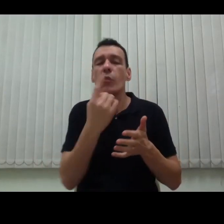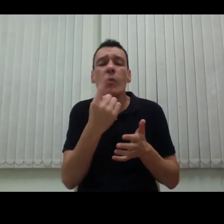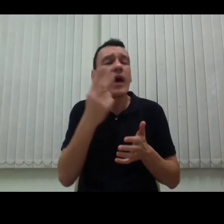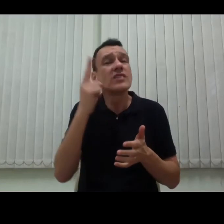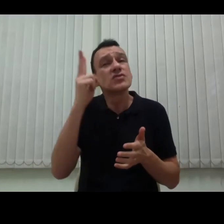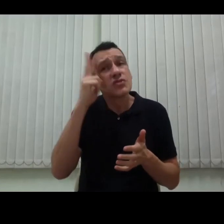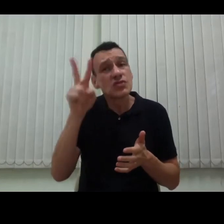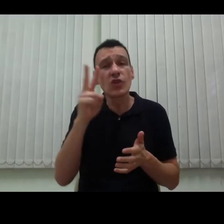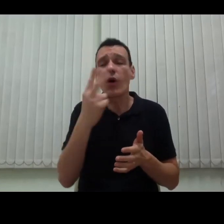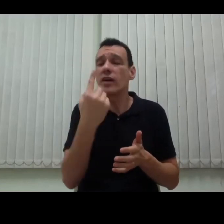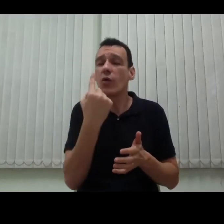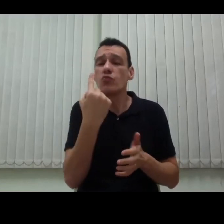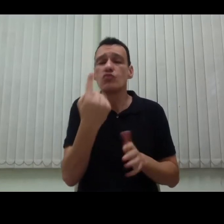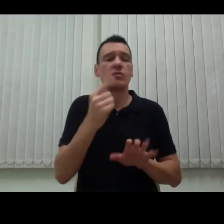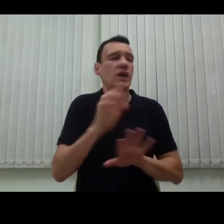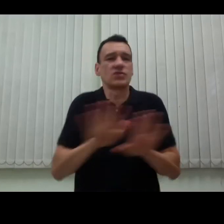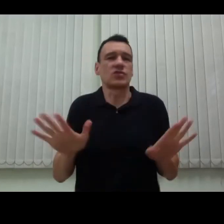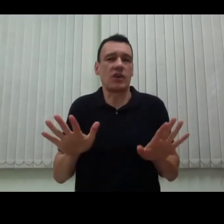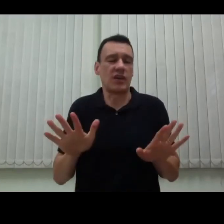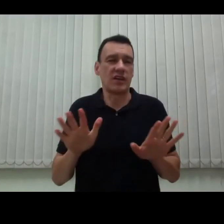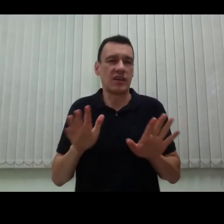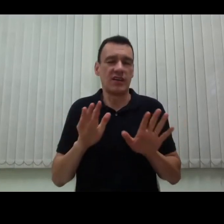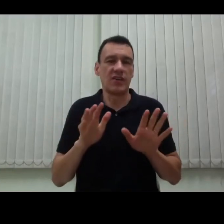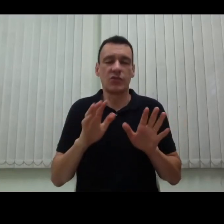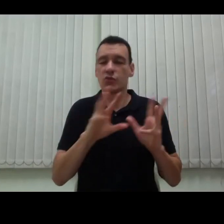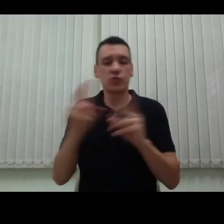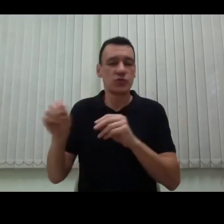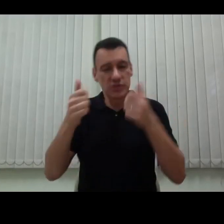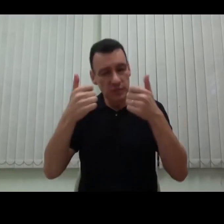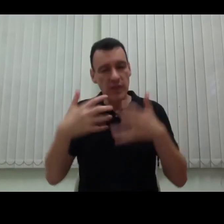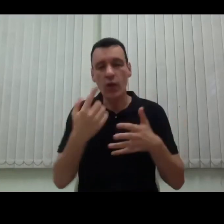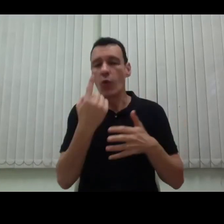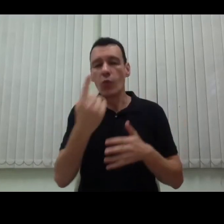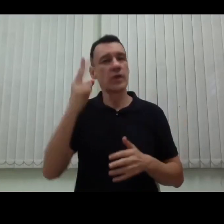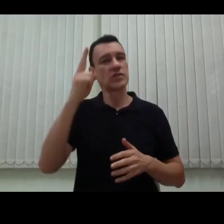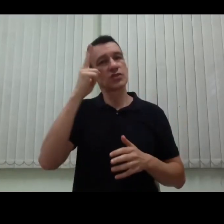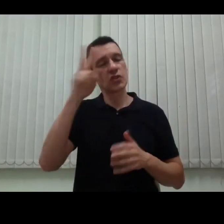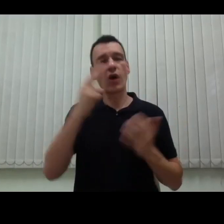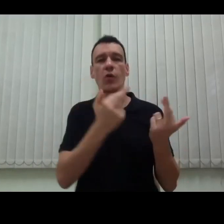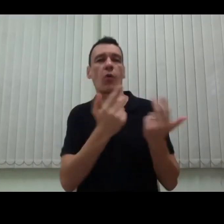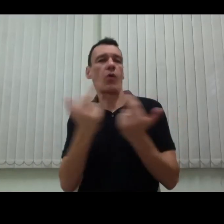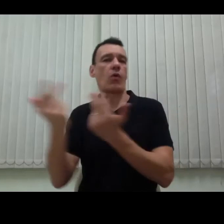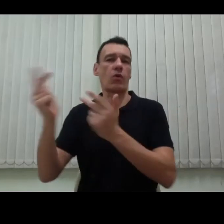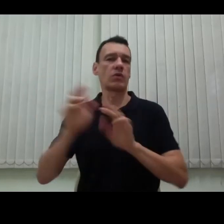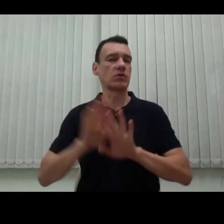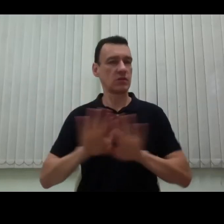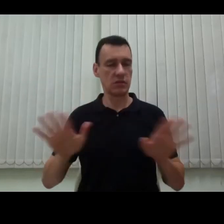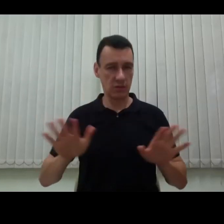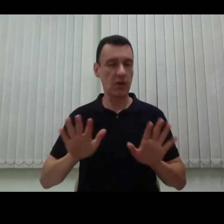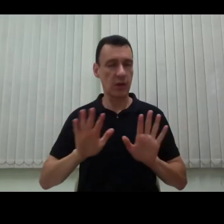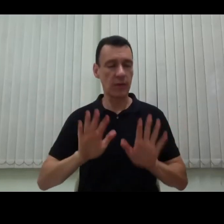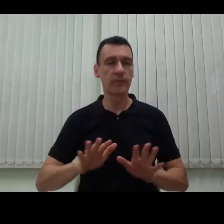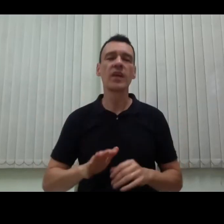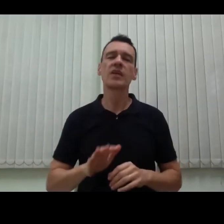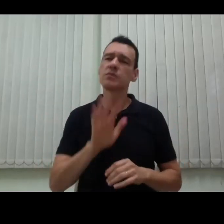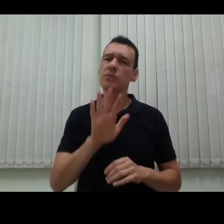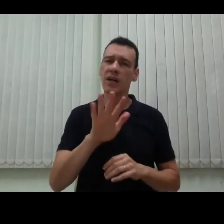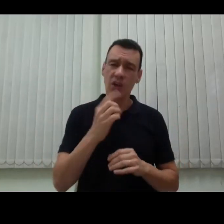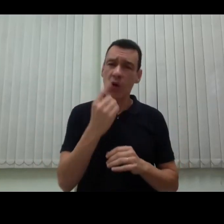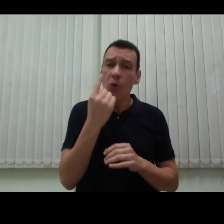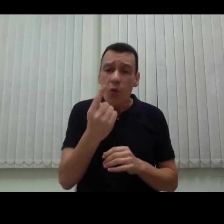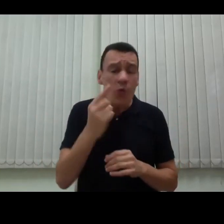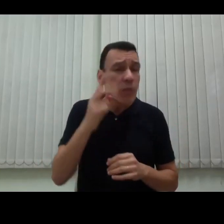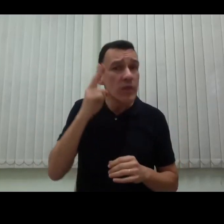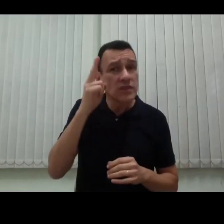né? No seu texto, O Perigo da História Única. E ela também lá nos ensina que a história única, qual é o perigo da